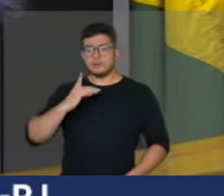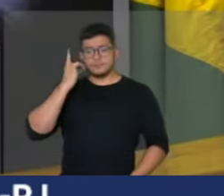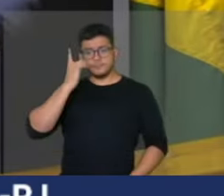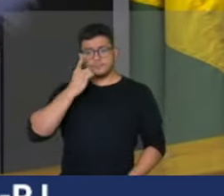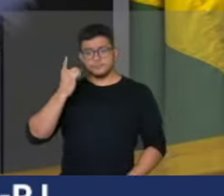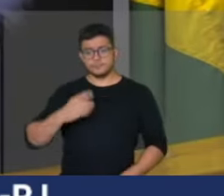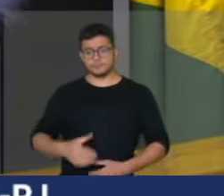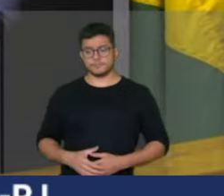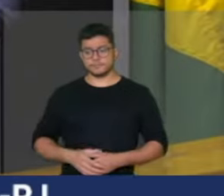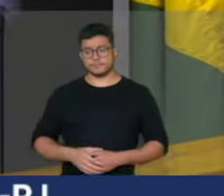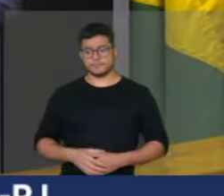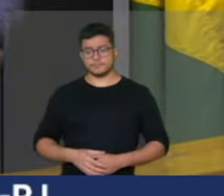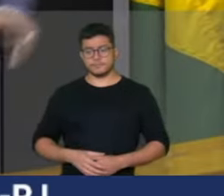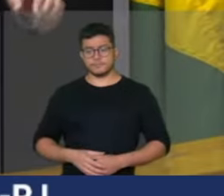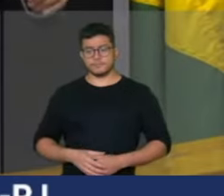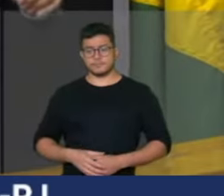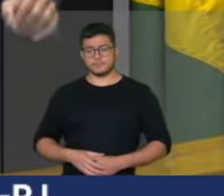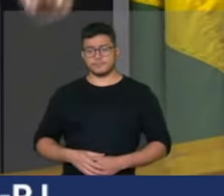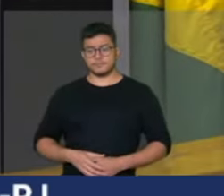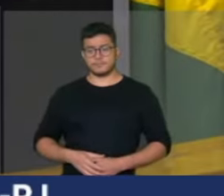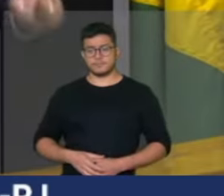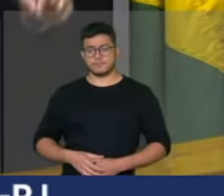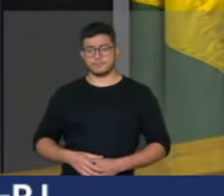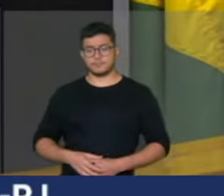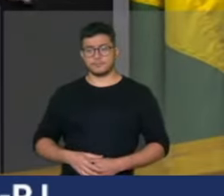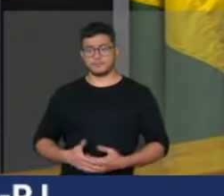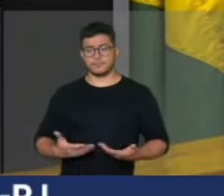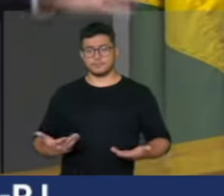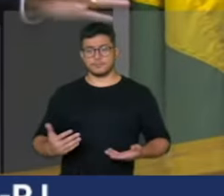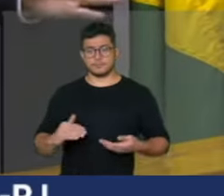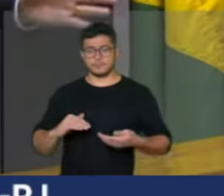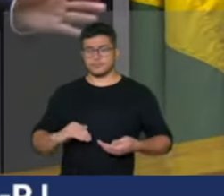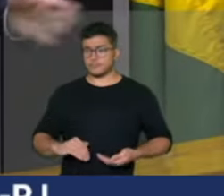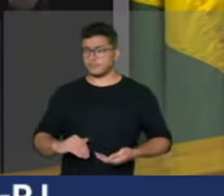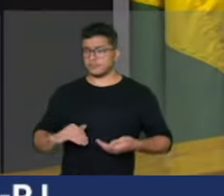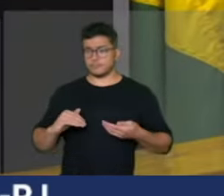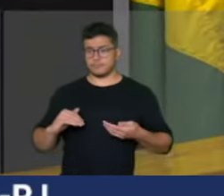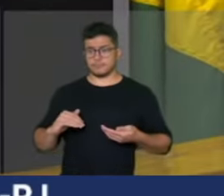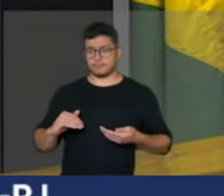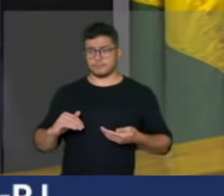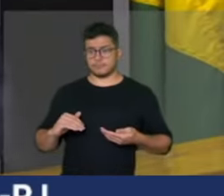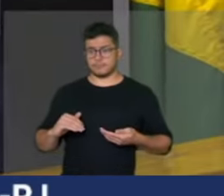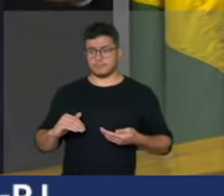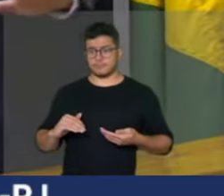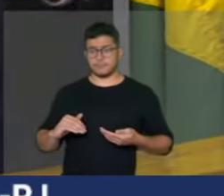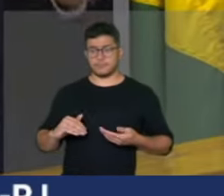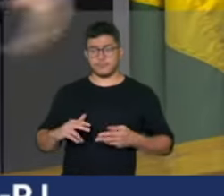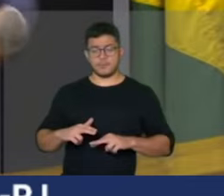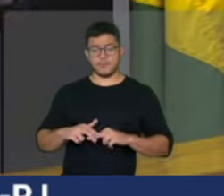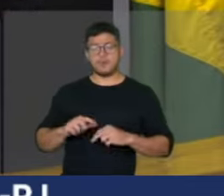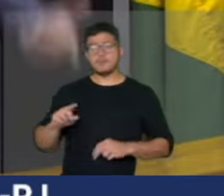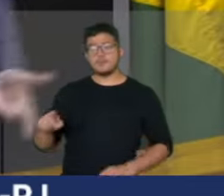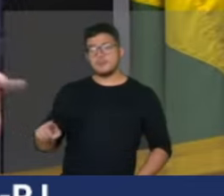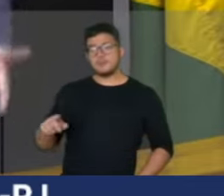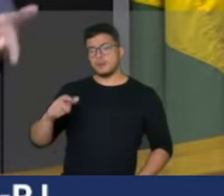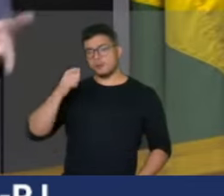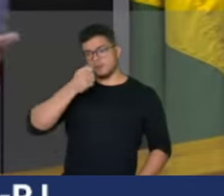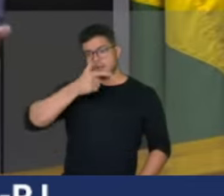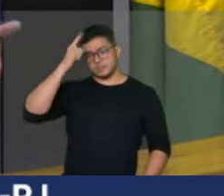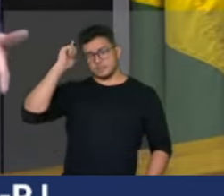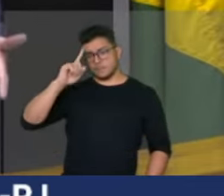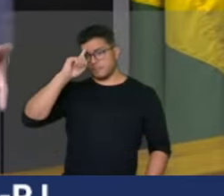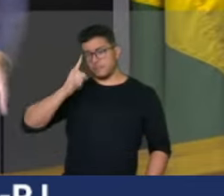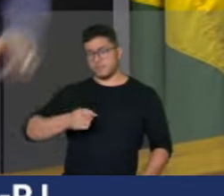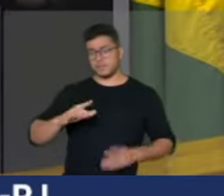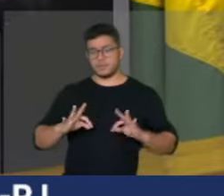sendo respeitadas. Aliás, nem o Congresso Nacional, já que Alexandre de Moraes determinou o que nós podemos falar